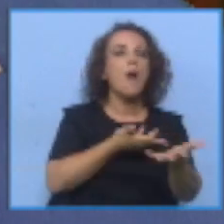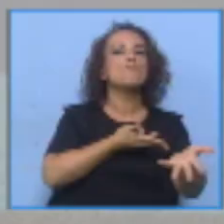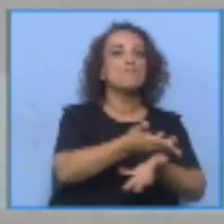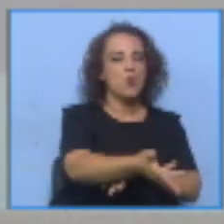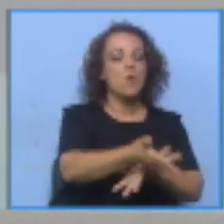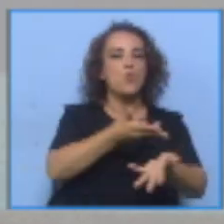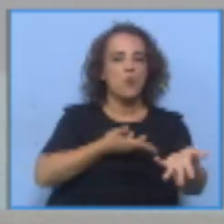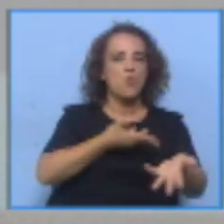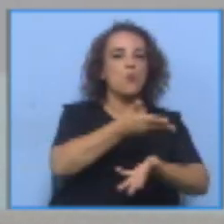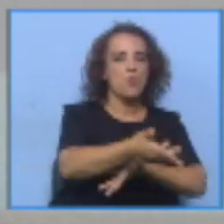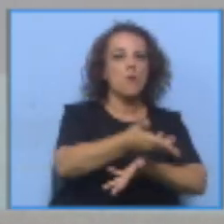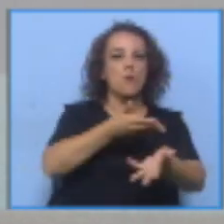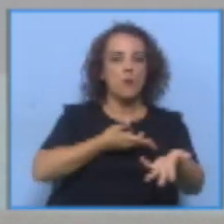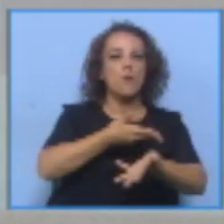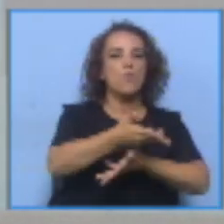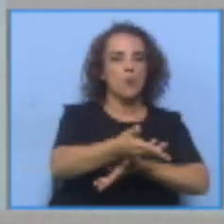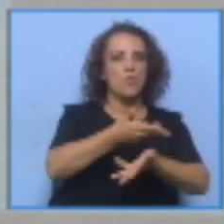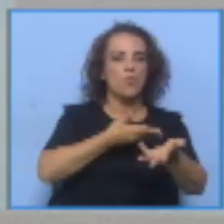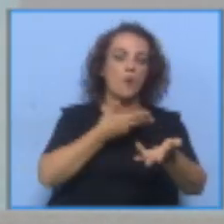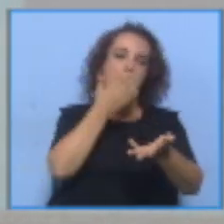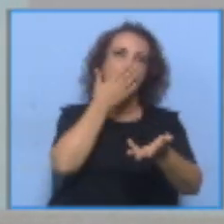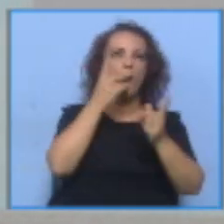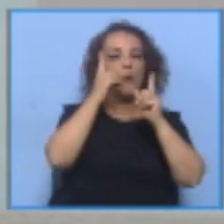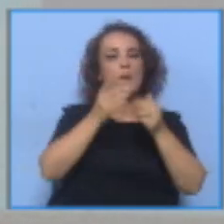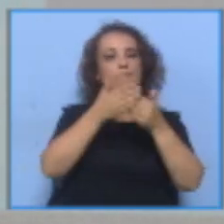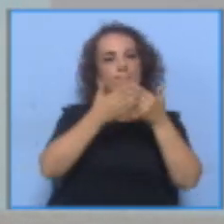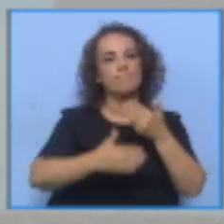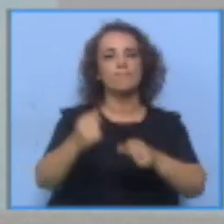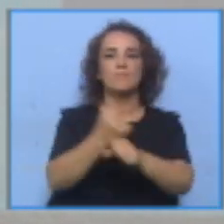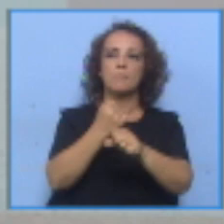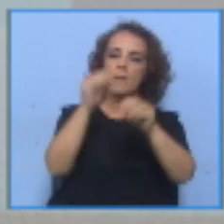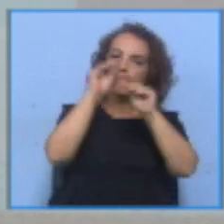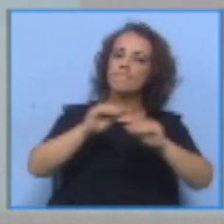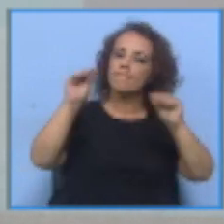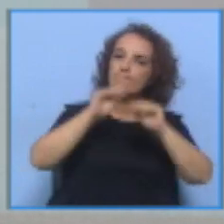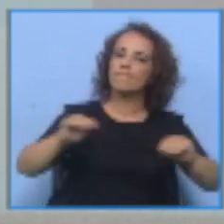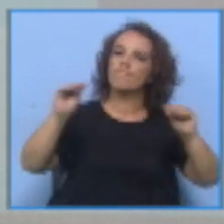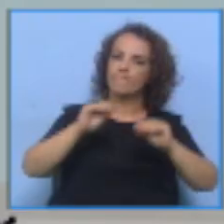contactos e poder aí começar um trabalho de evangelização.